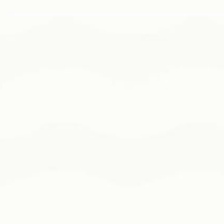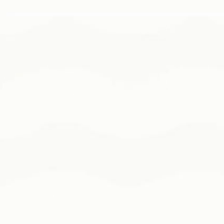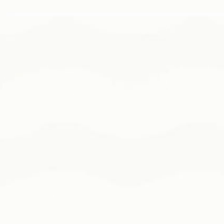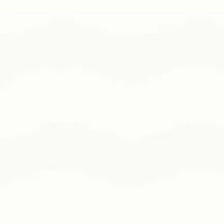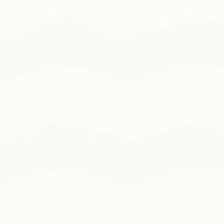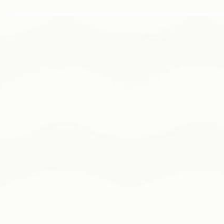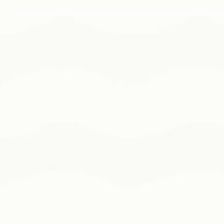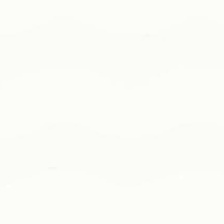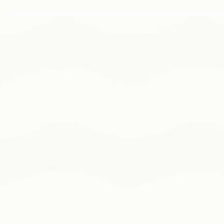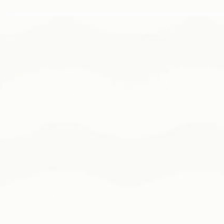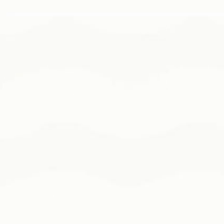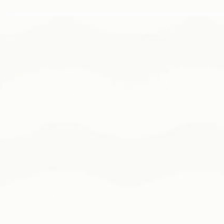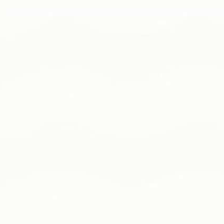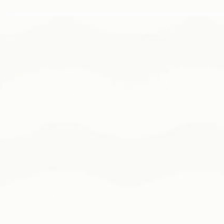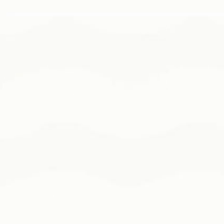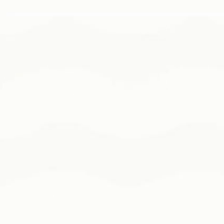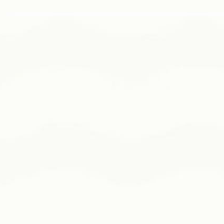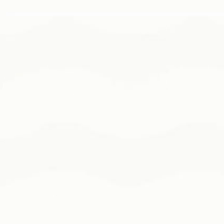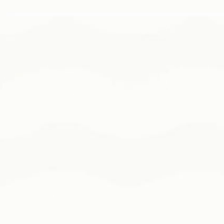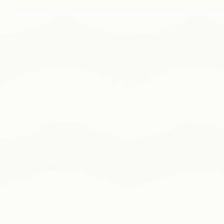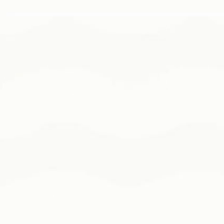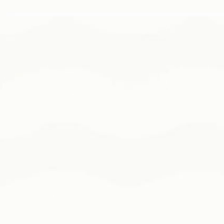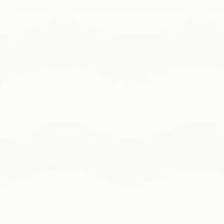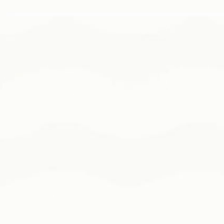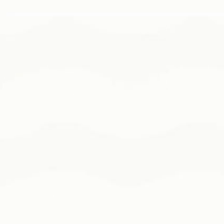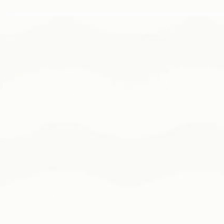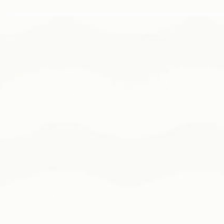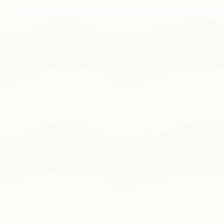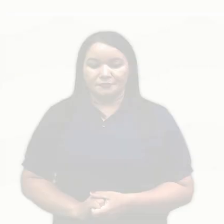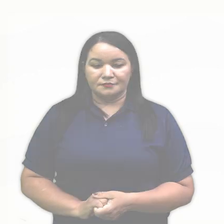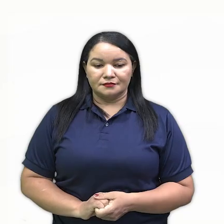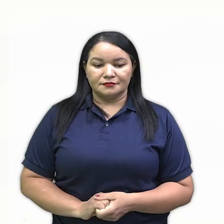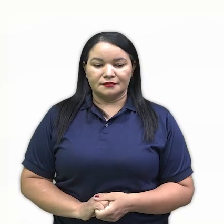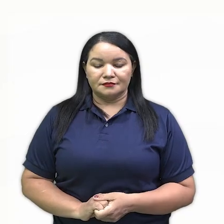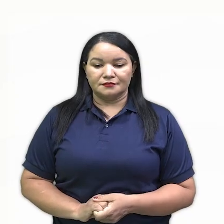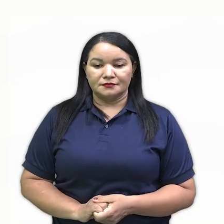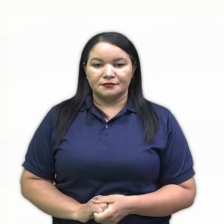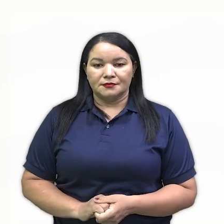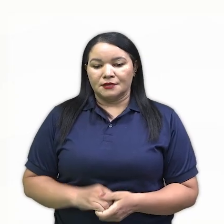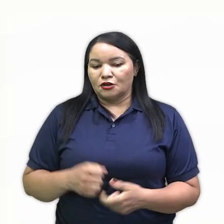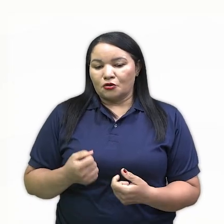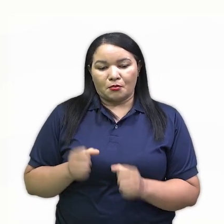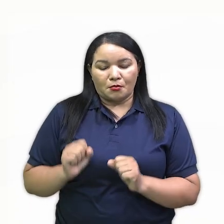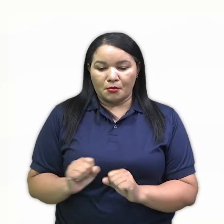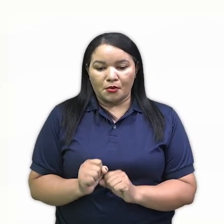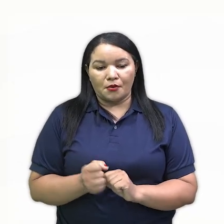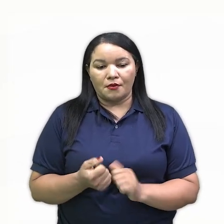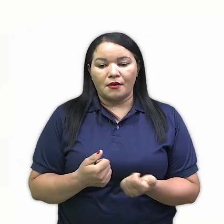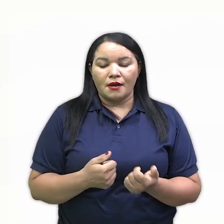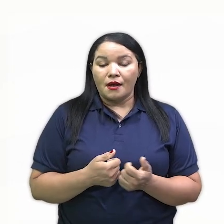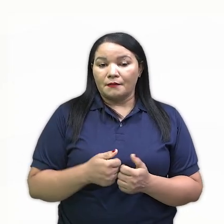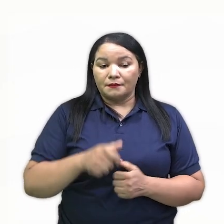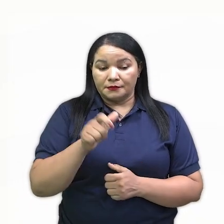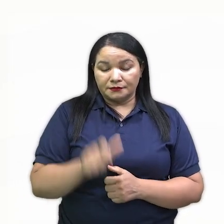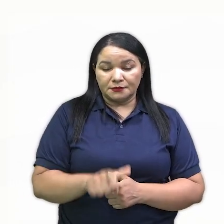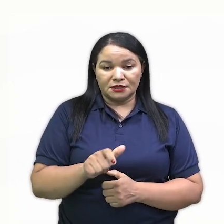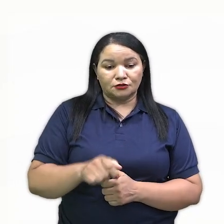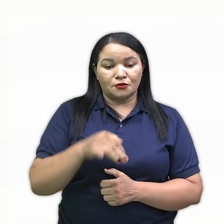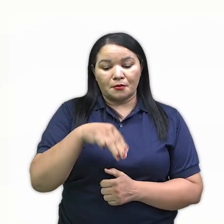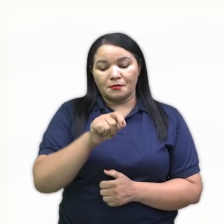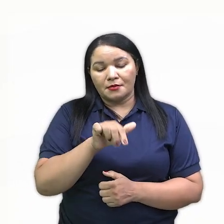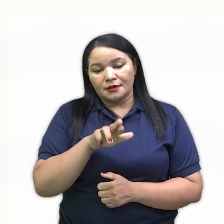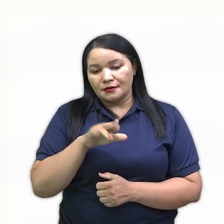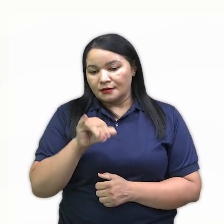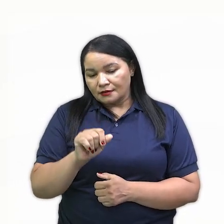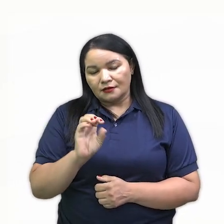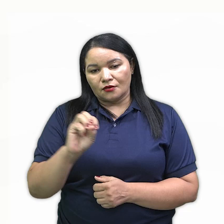she, pode aparecer Mary, por exemplo, a Maria estava, Peter was, o Pedro estava. Então,